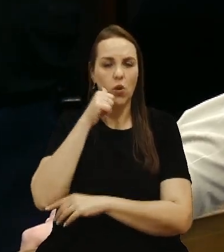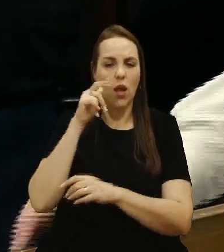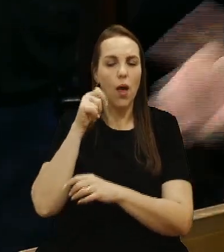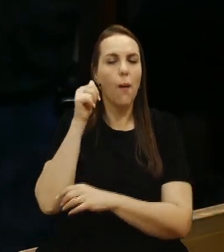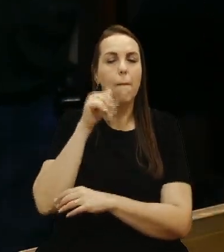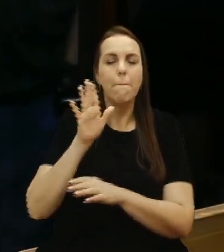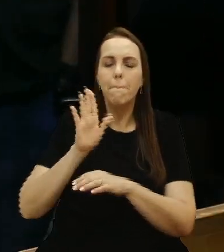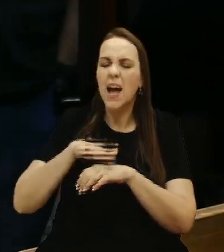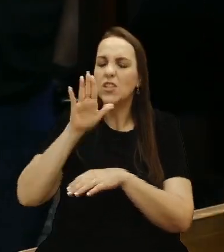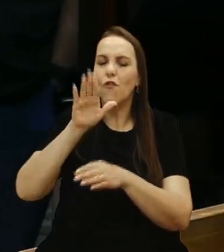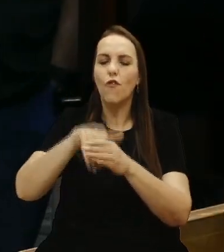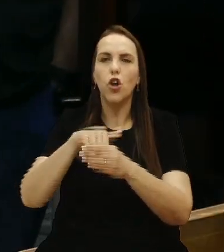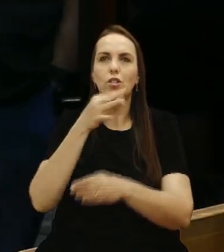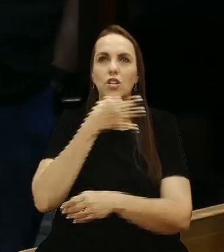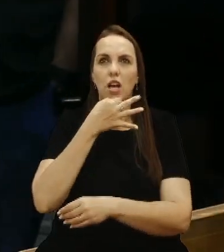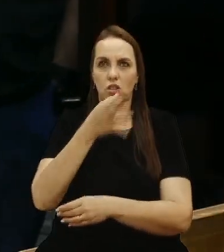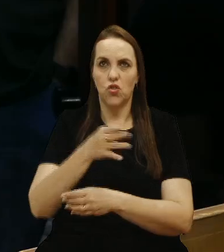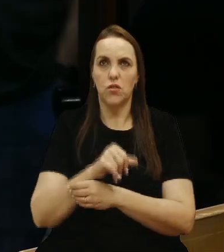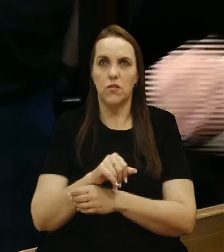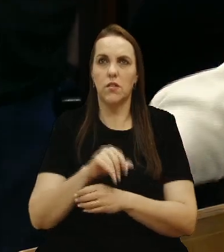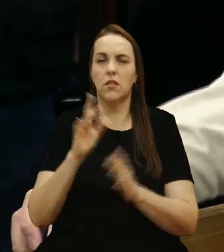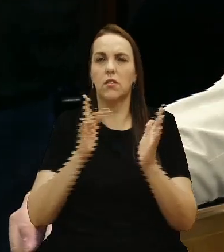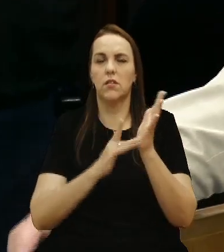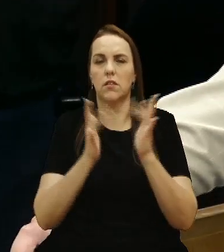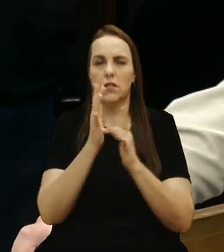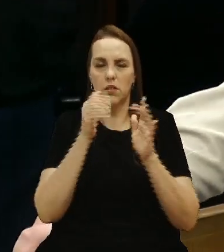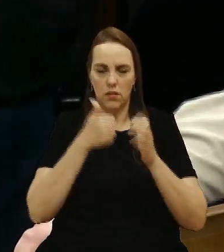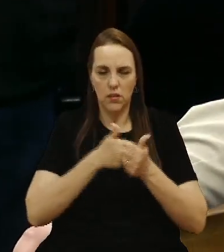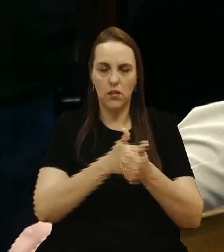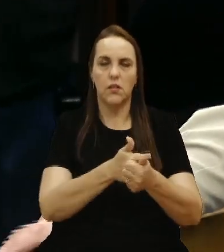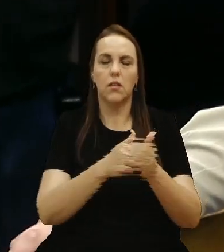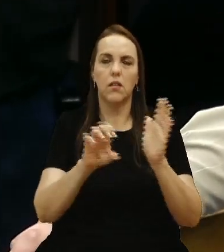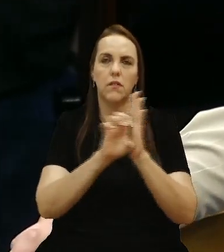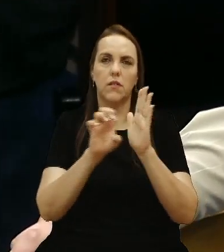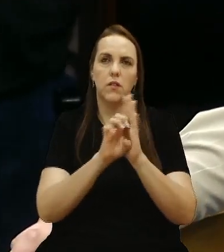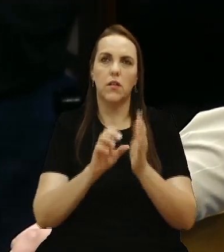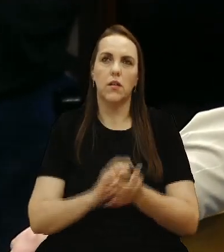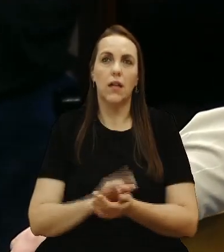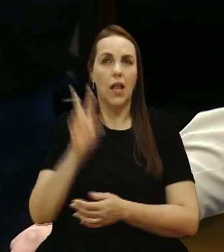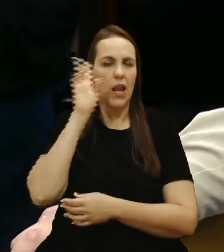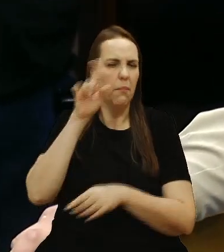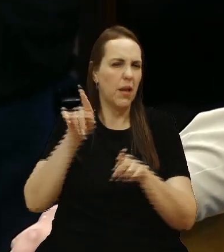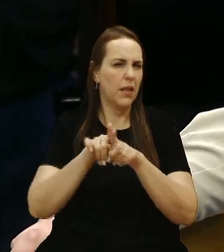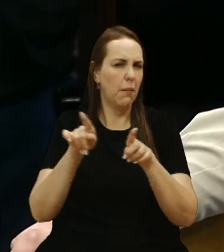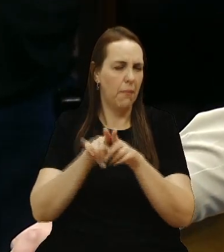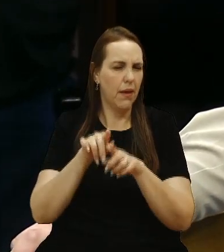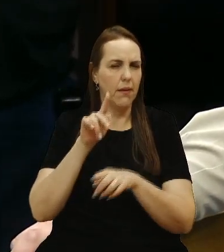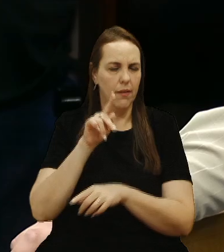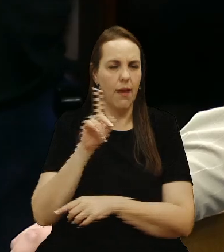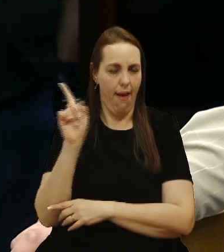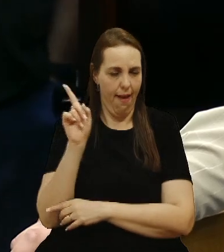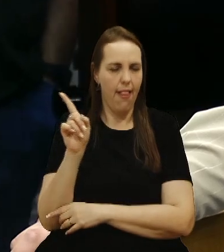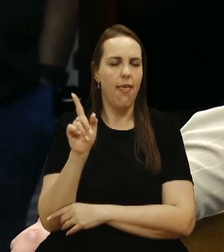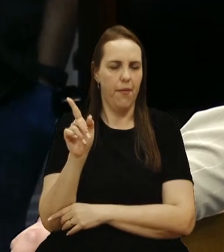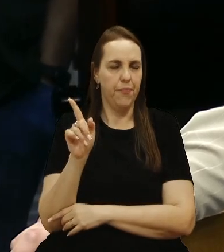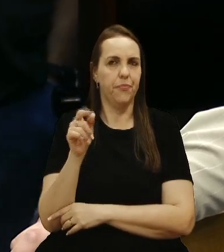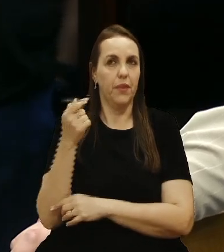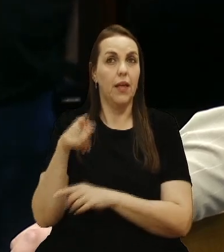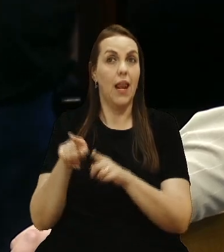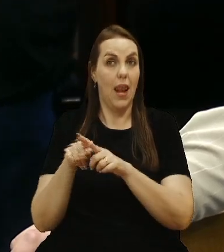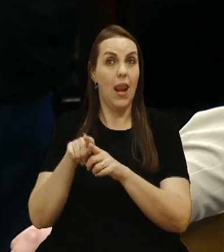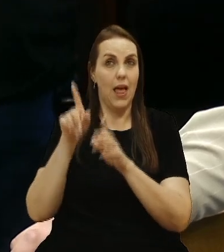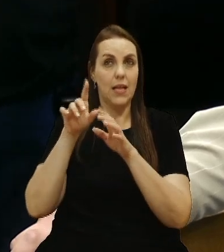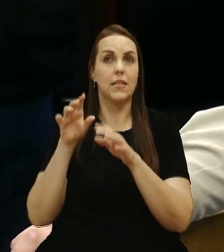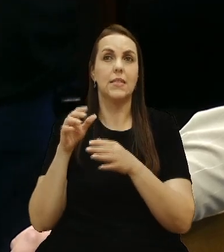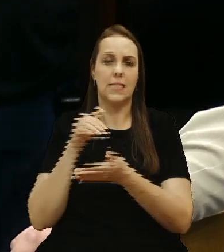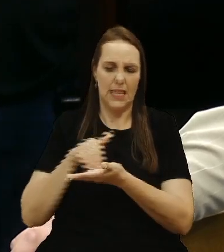Caxias do Sul, é uma vereadora cristã evangélica. Preciso lembrar também ao Peninha que no Poder Executivo nós temos secretários que são cristãos